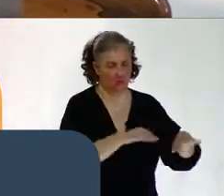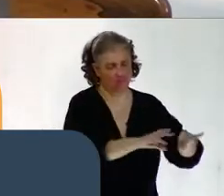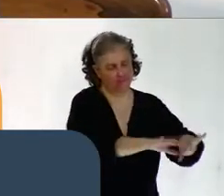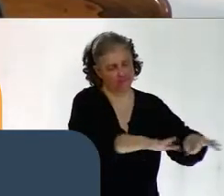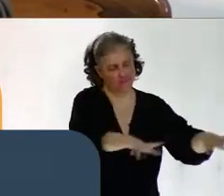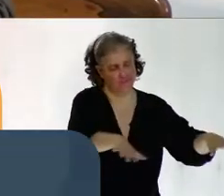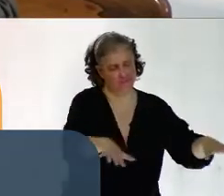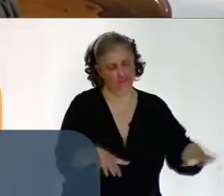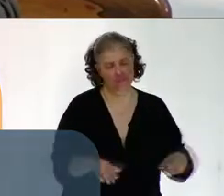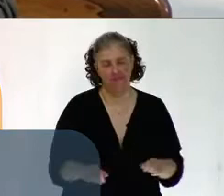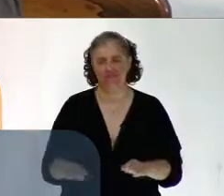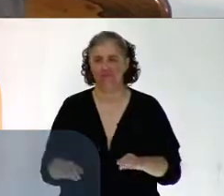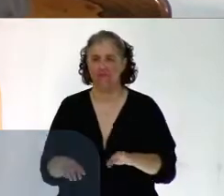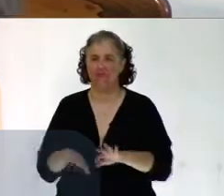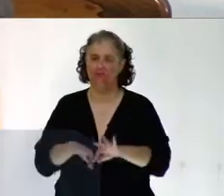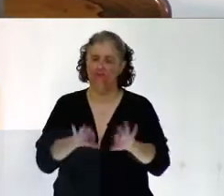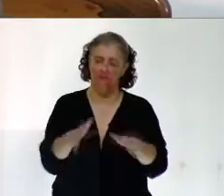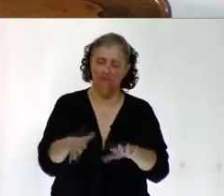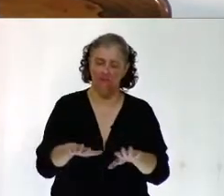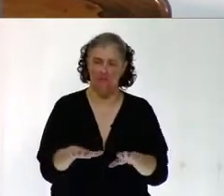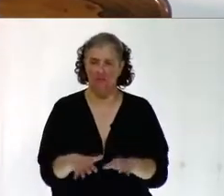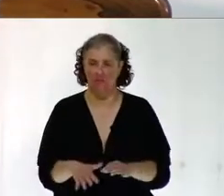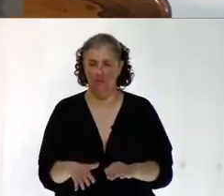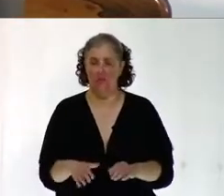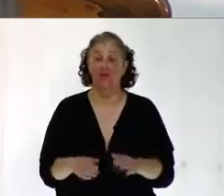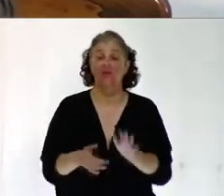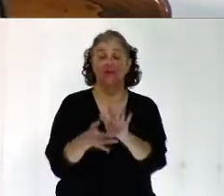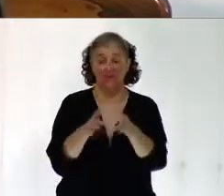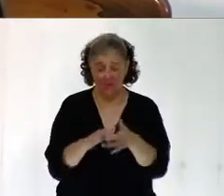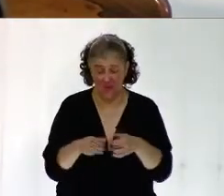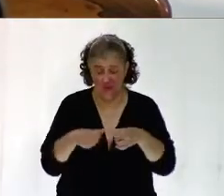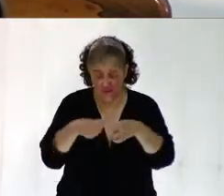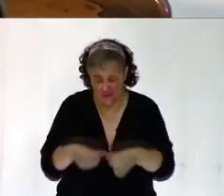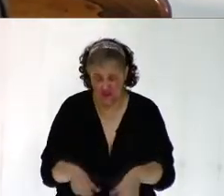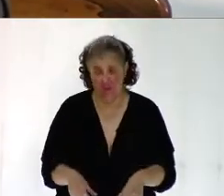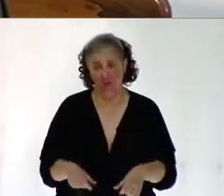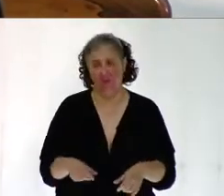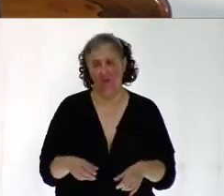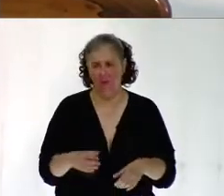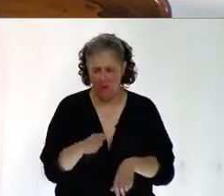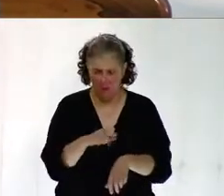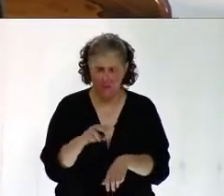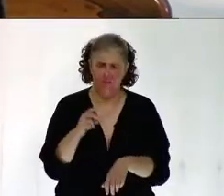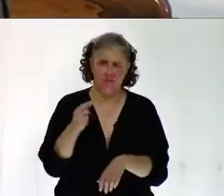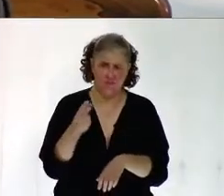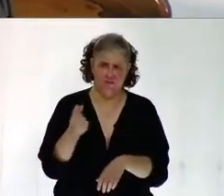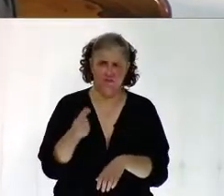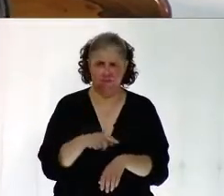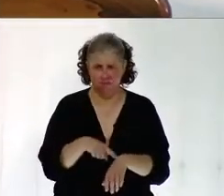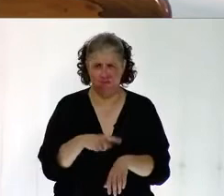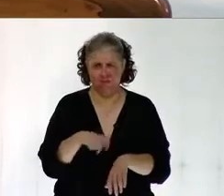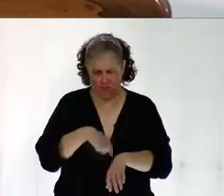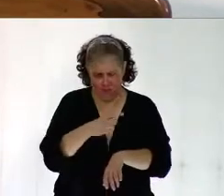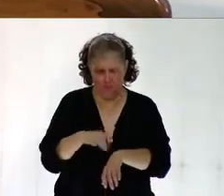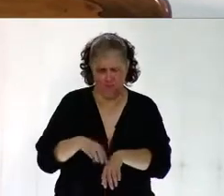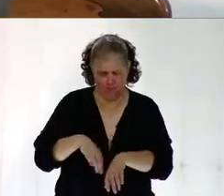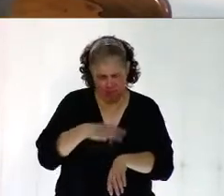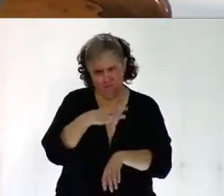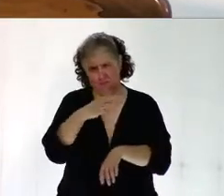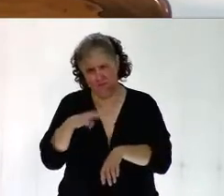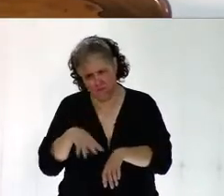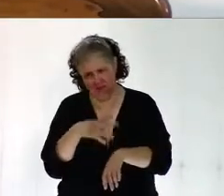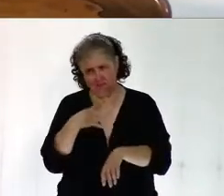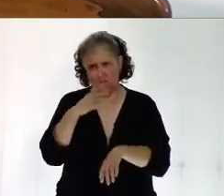percorreu aquele caminho ficou por muito tempo hoje ainda muitas pessoas vão a este lugar para